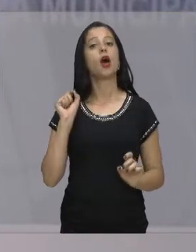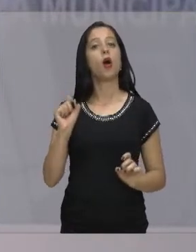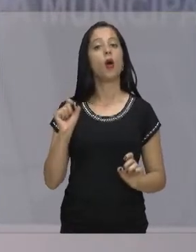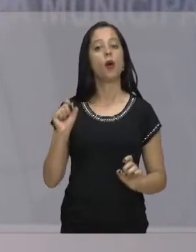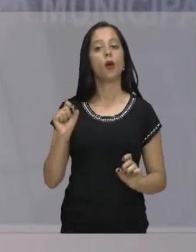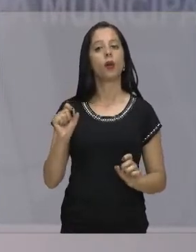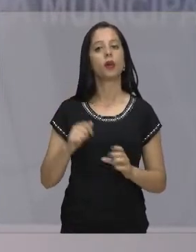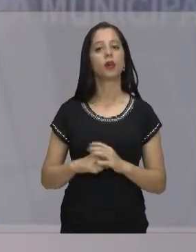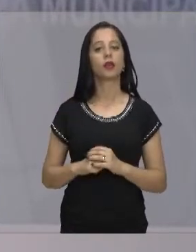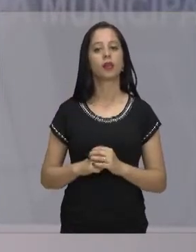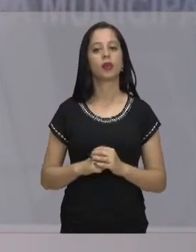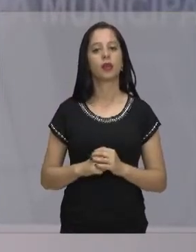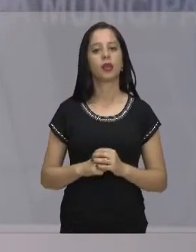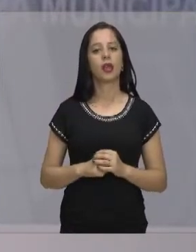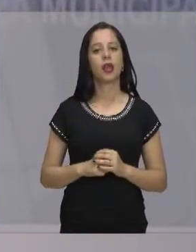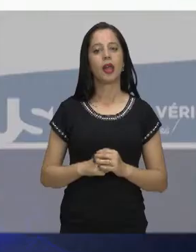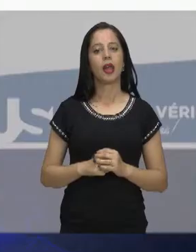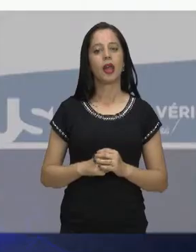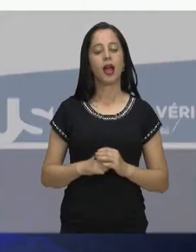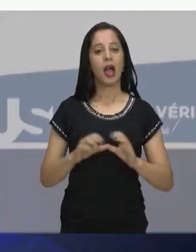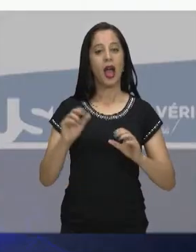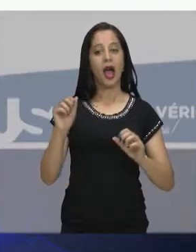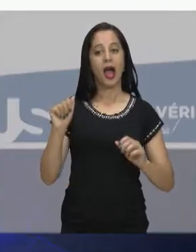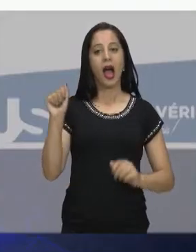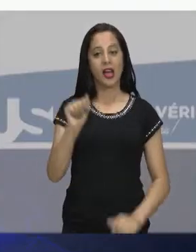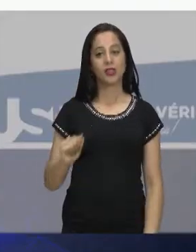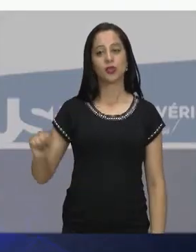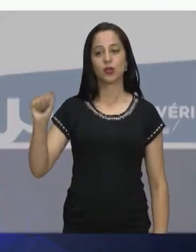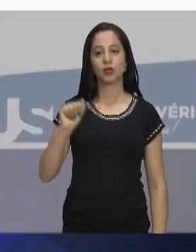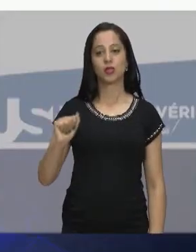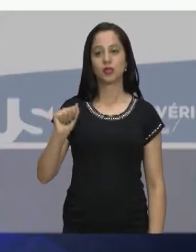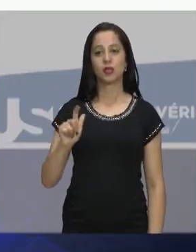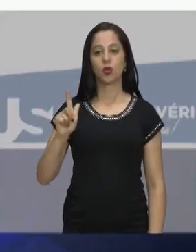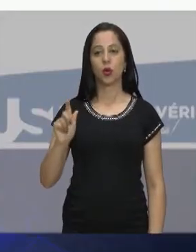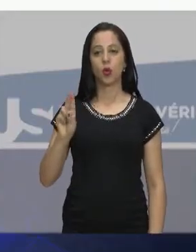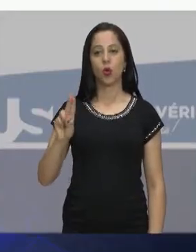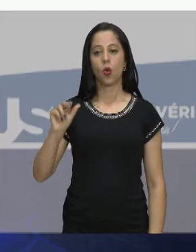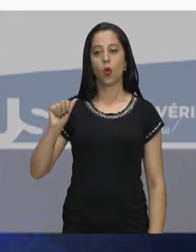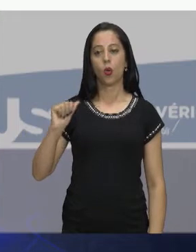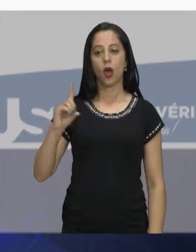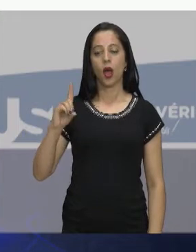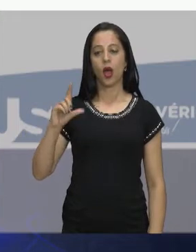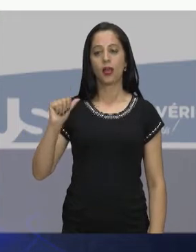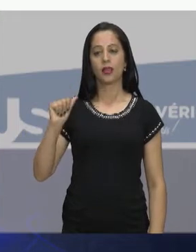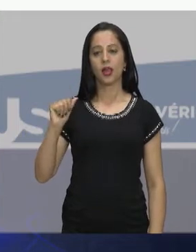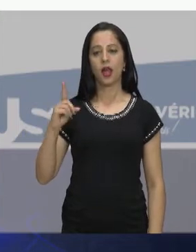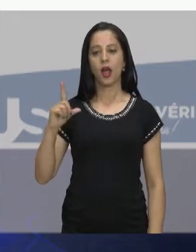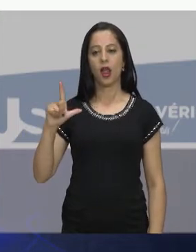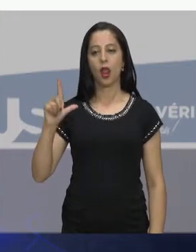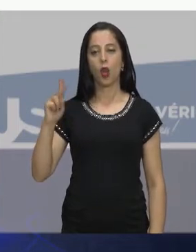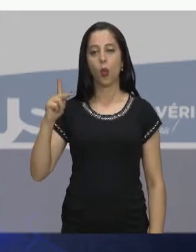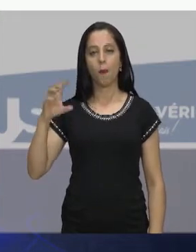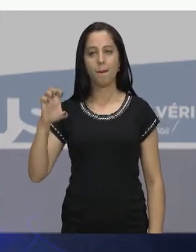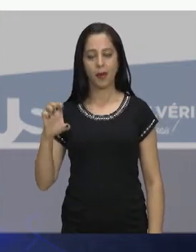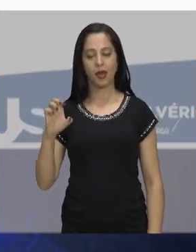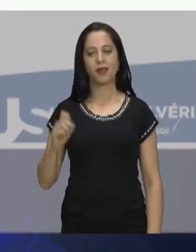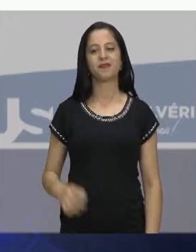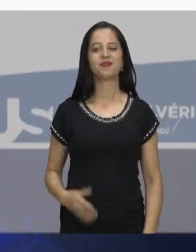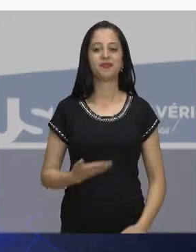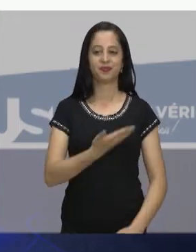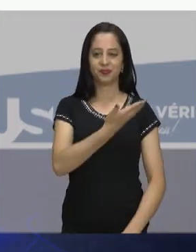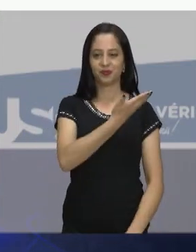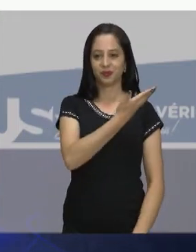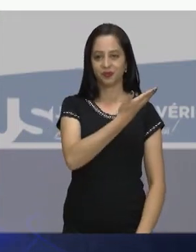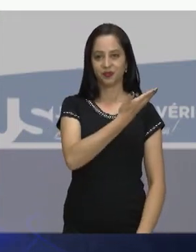está presente a comunidade, a Associação Guadalupe. E olha, ontem, quando